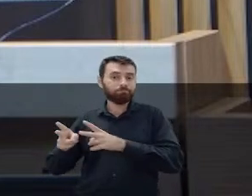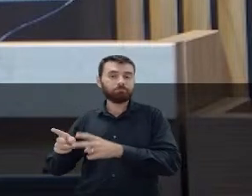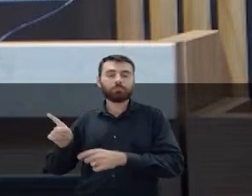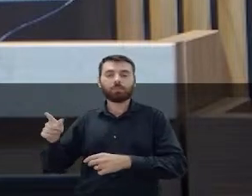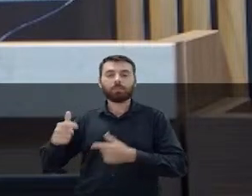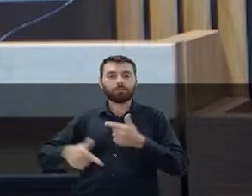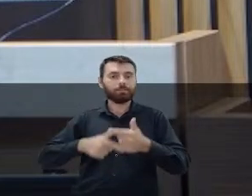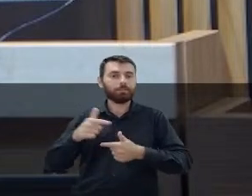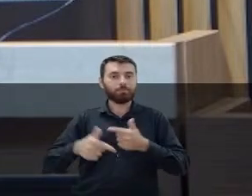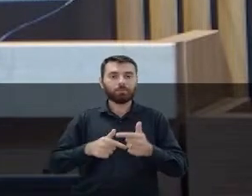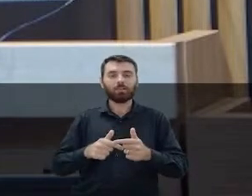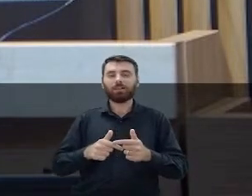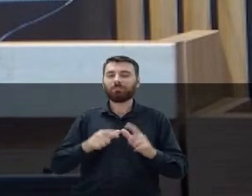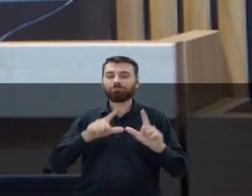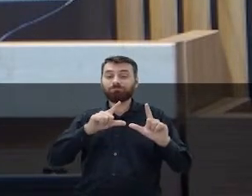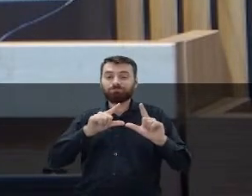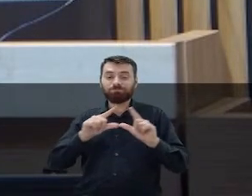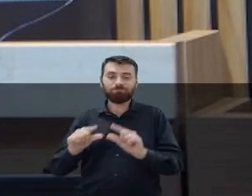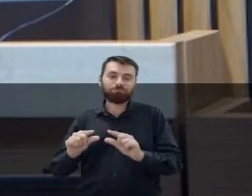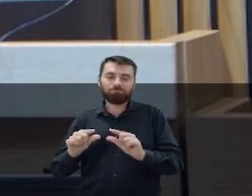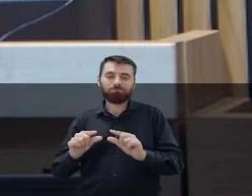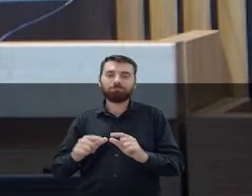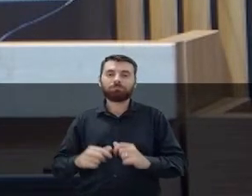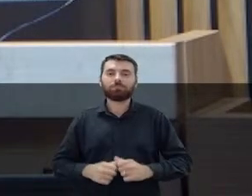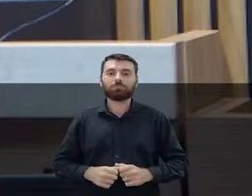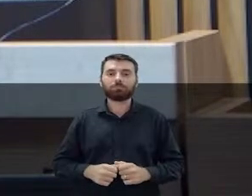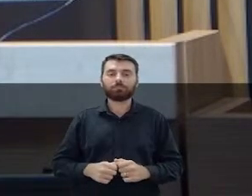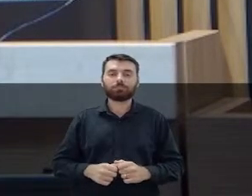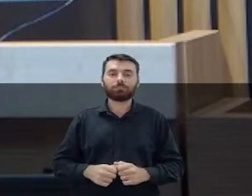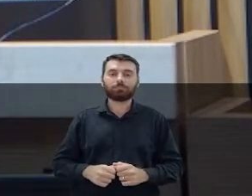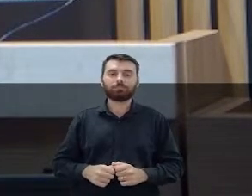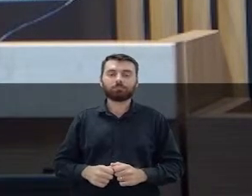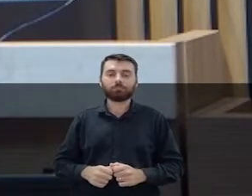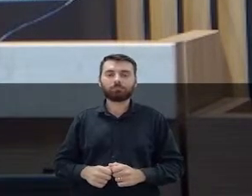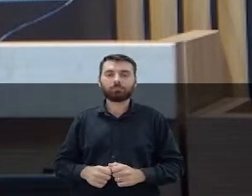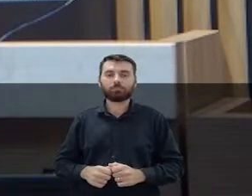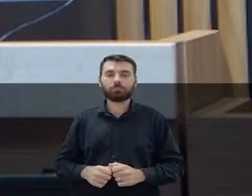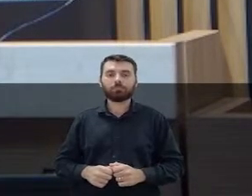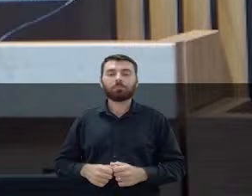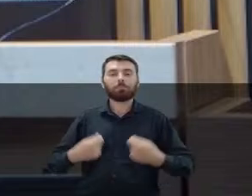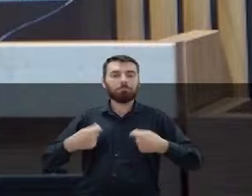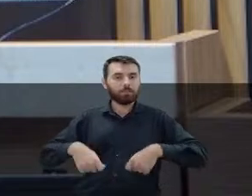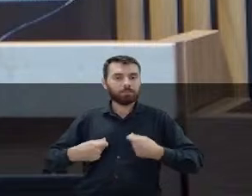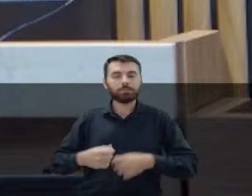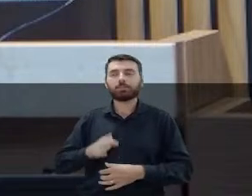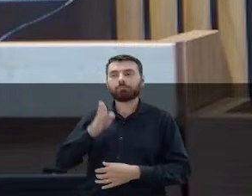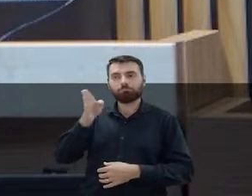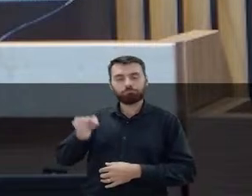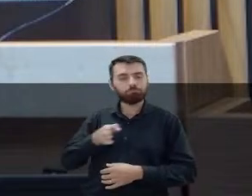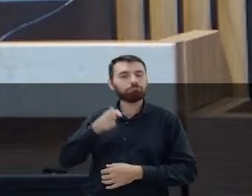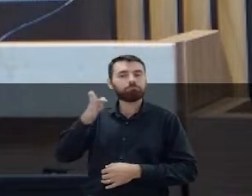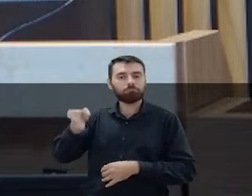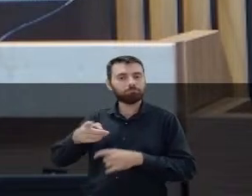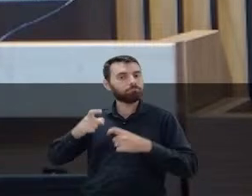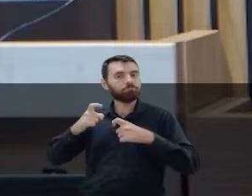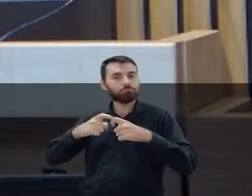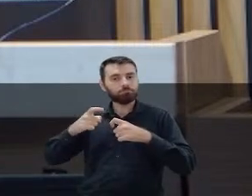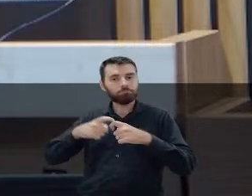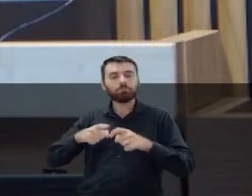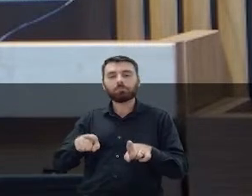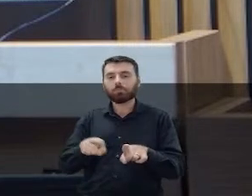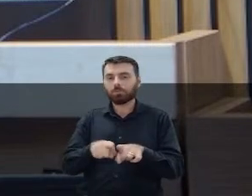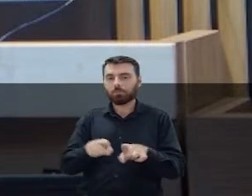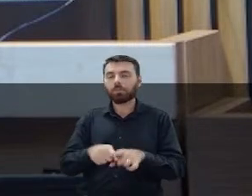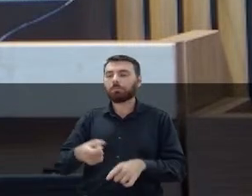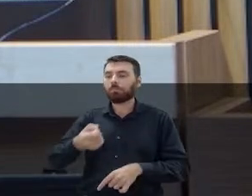em grau leve. A autora deve manter acompanhamento médico de forma regular, além do uso de medicação e